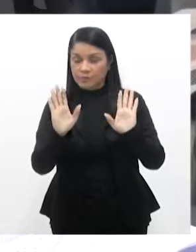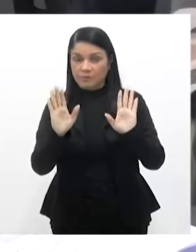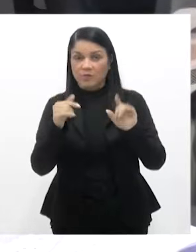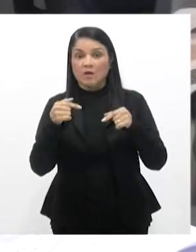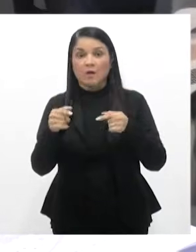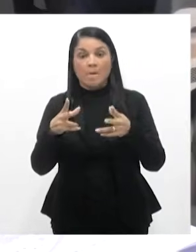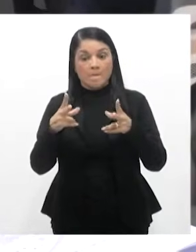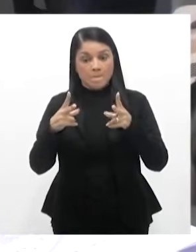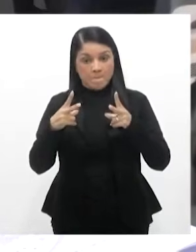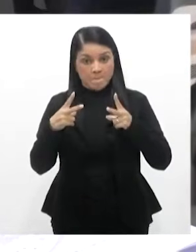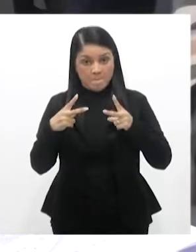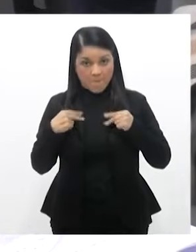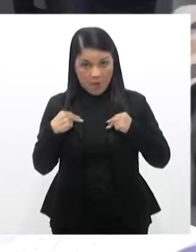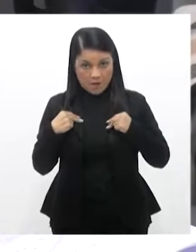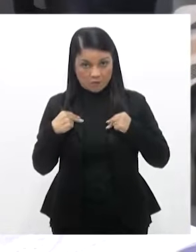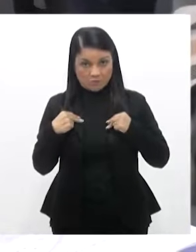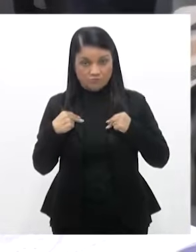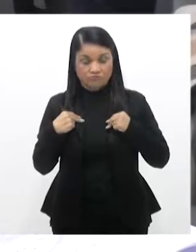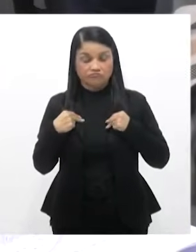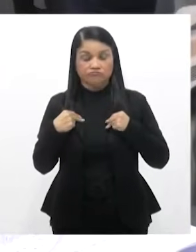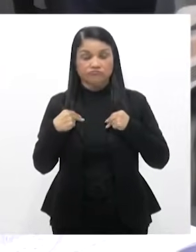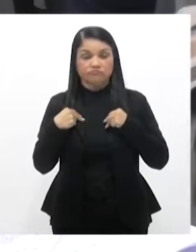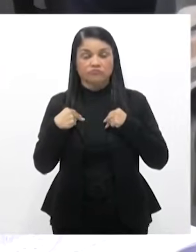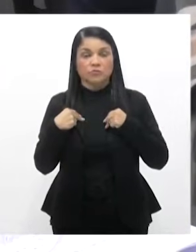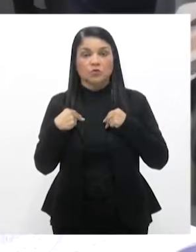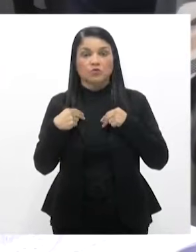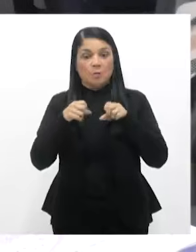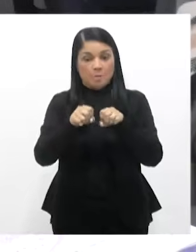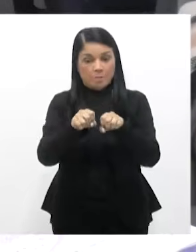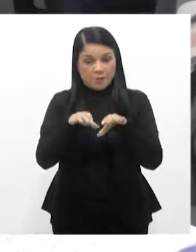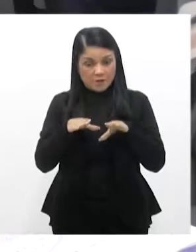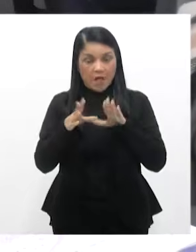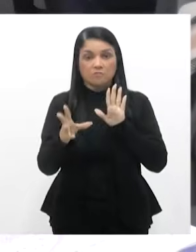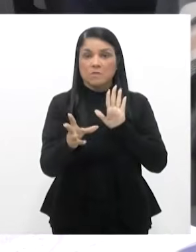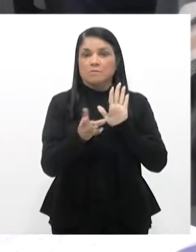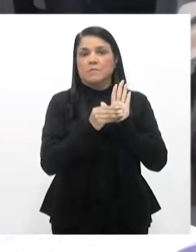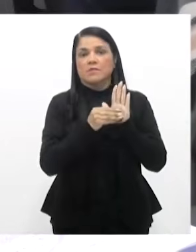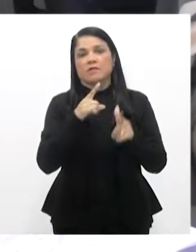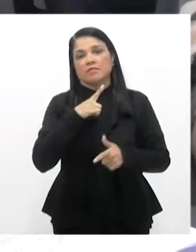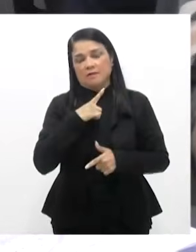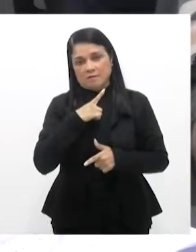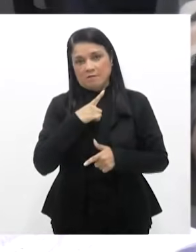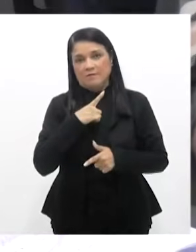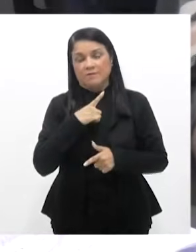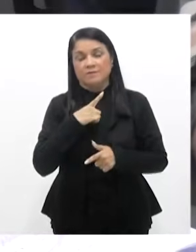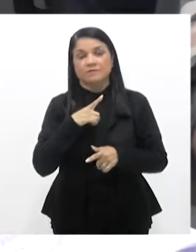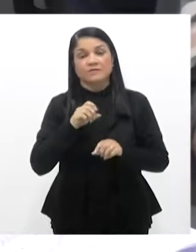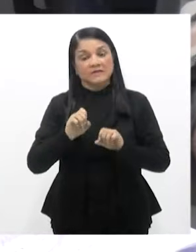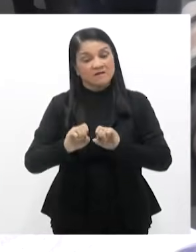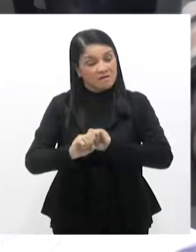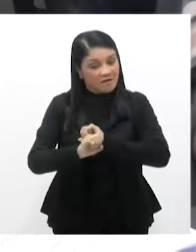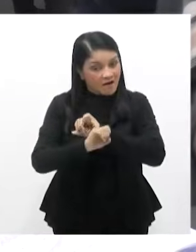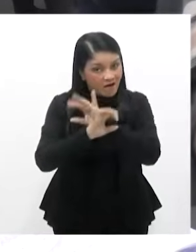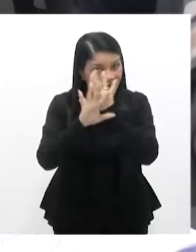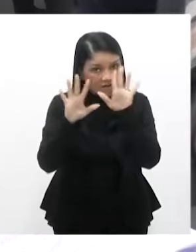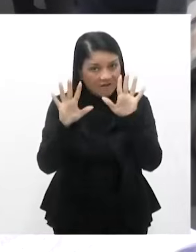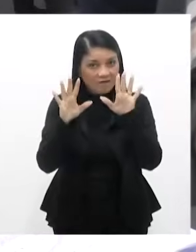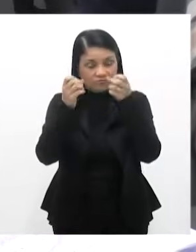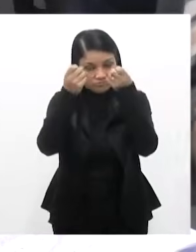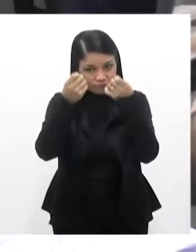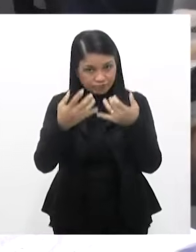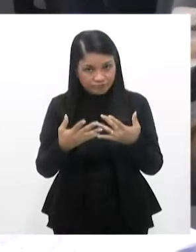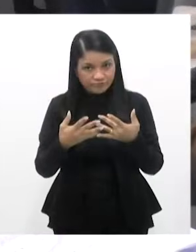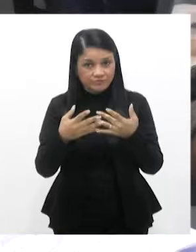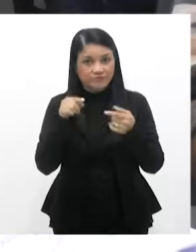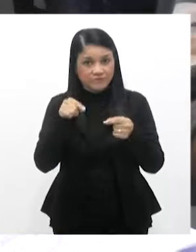Até porque, no mérito, quando for a plenário, se emenda. já deixando claro, senhor presidente, que